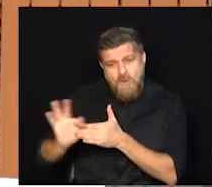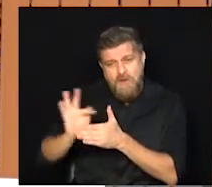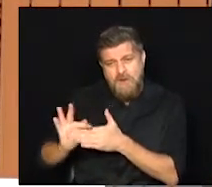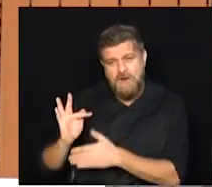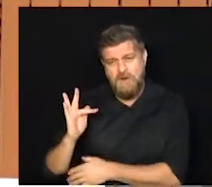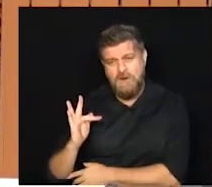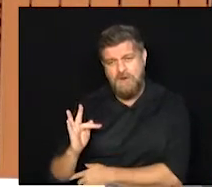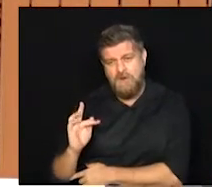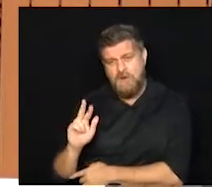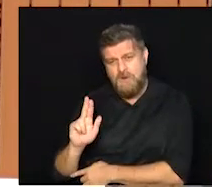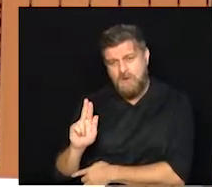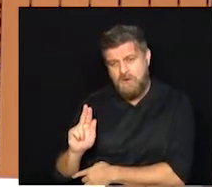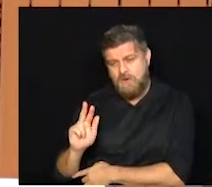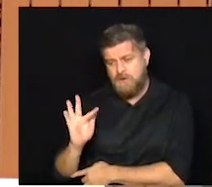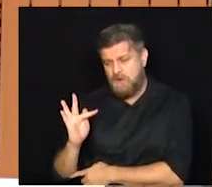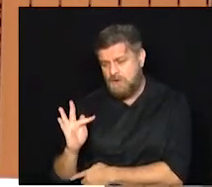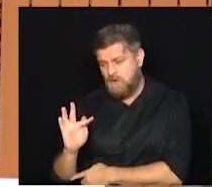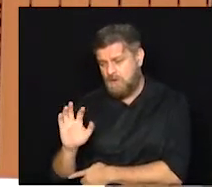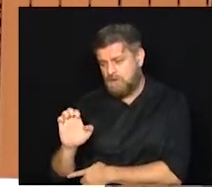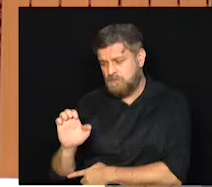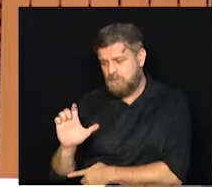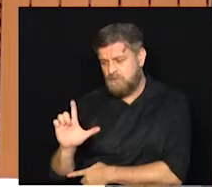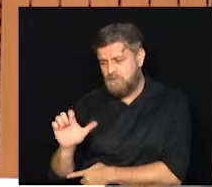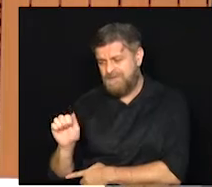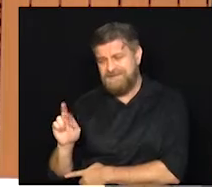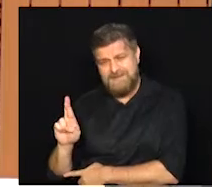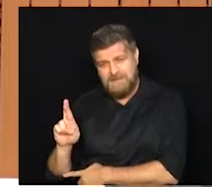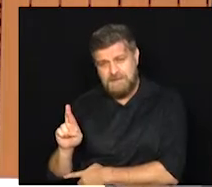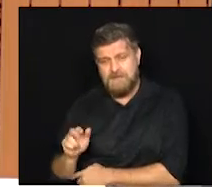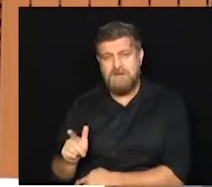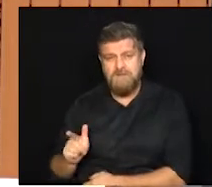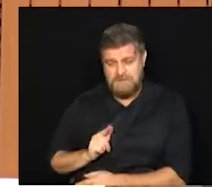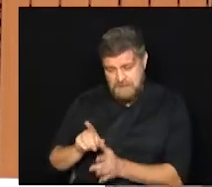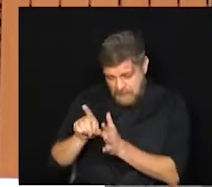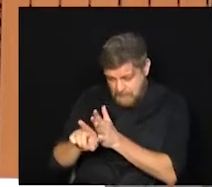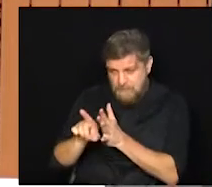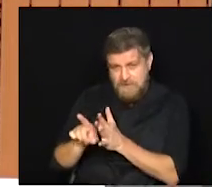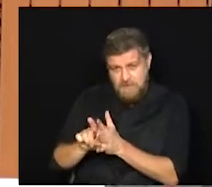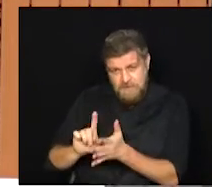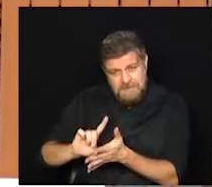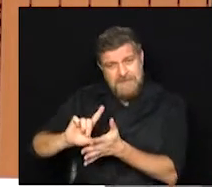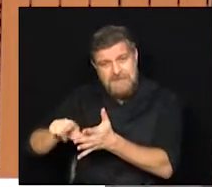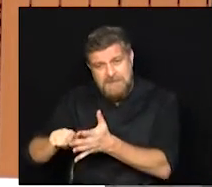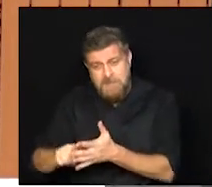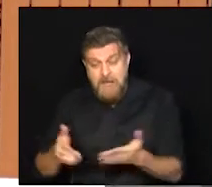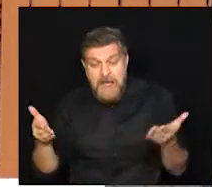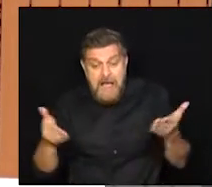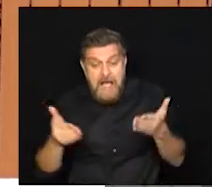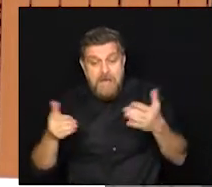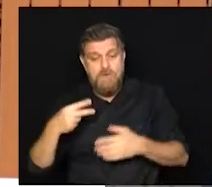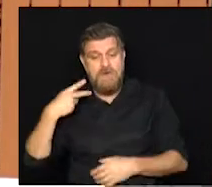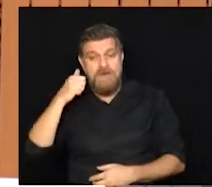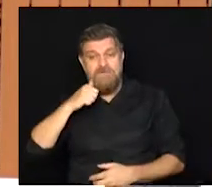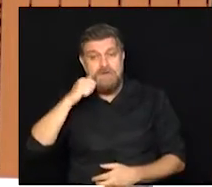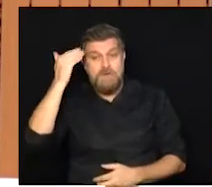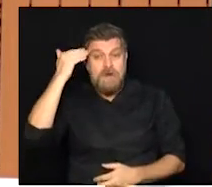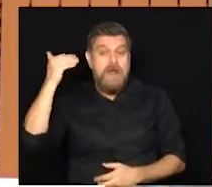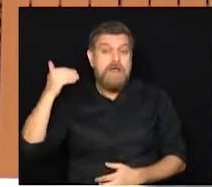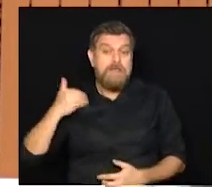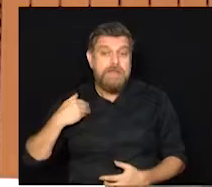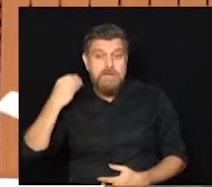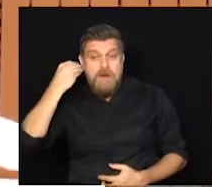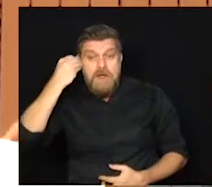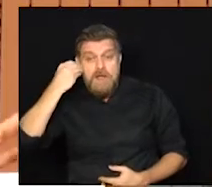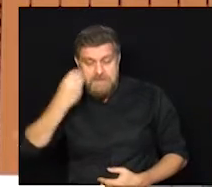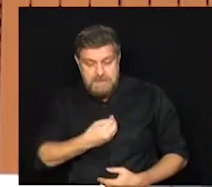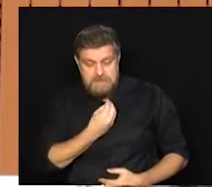poderia falar aí do que a Priscila realmente falou? Vamos ter mais perguntas, mas eu gostaria que você também falasse da sua experiência de vida,